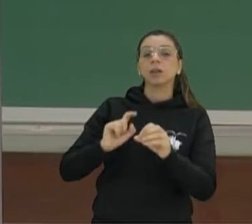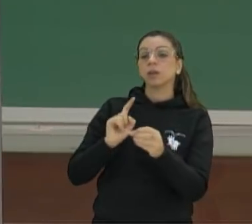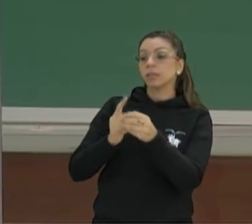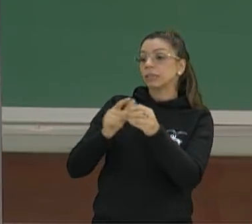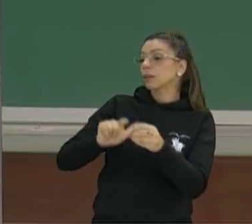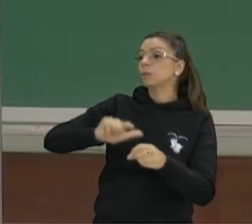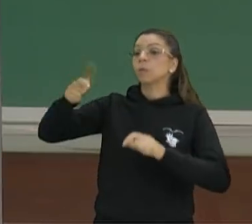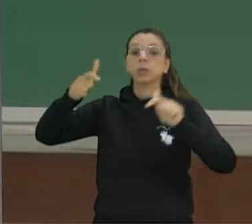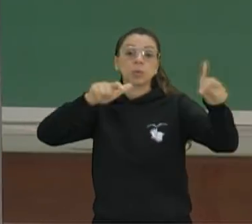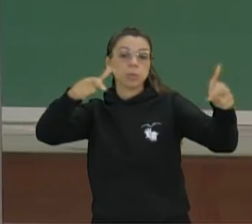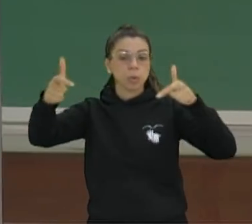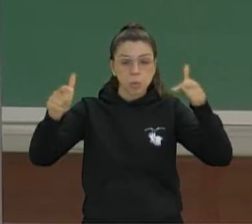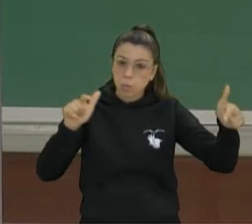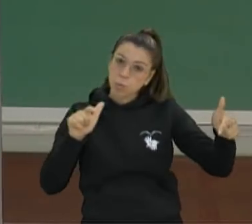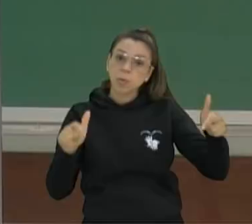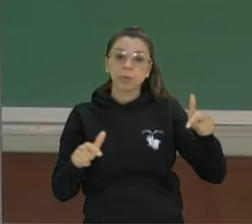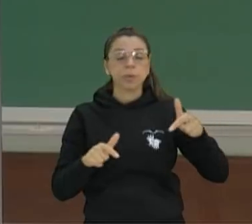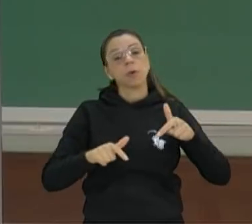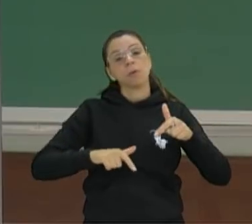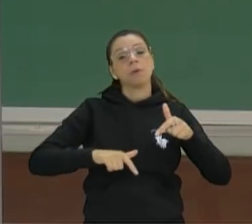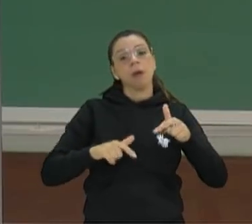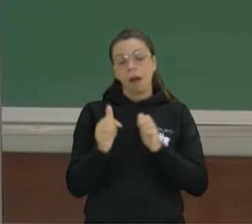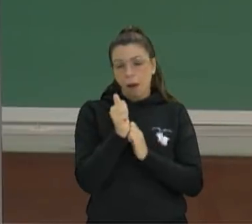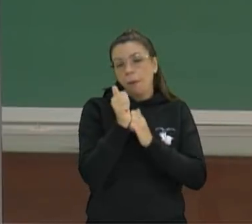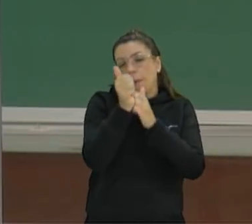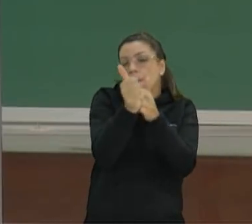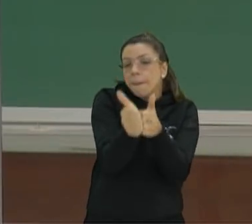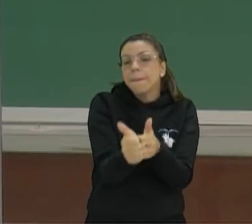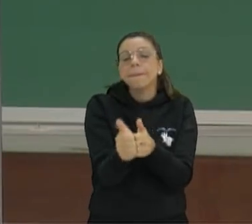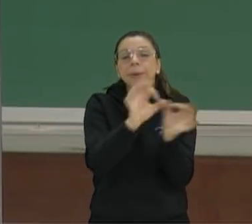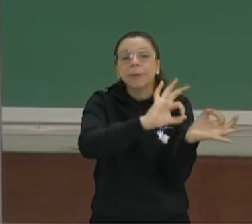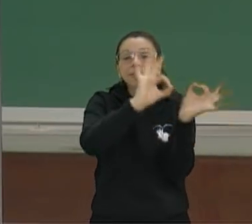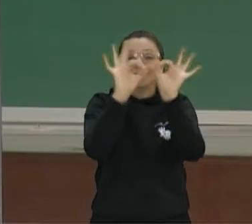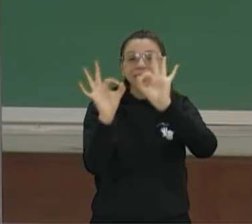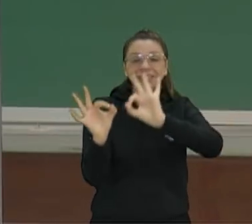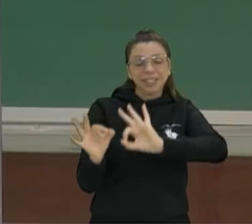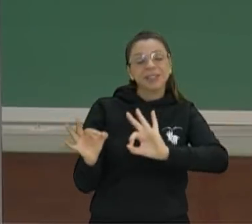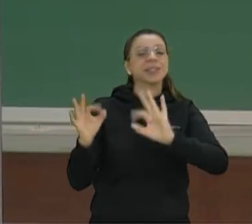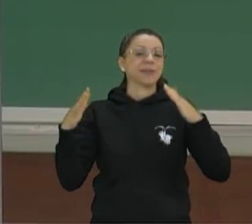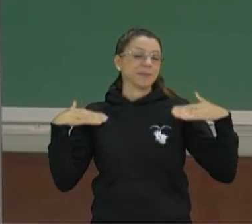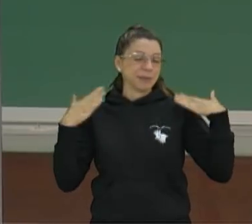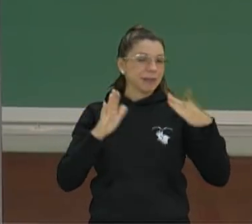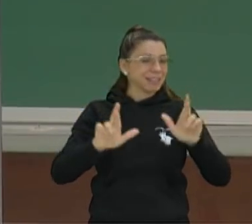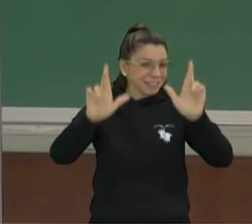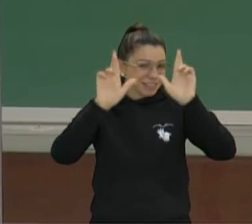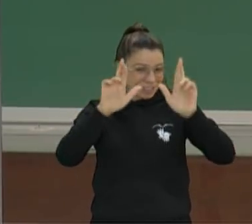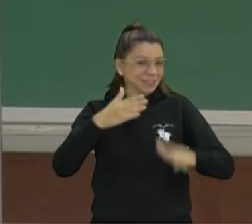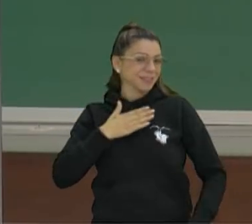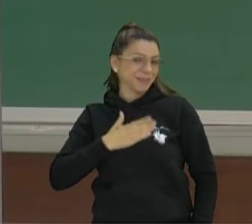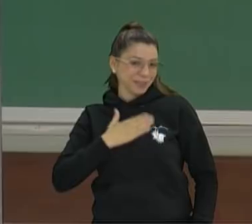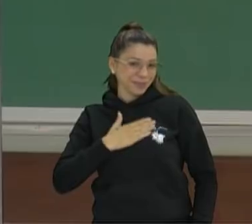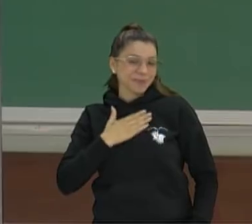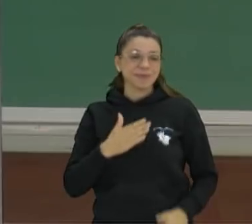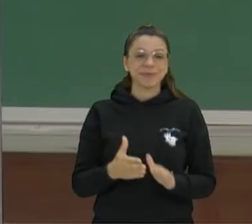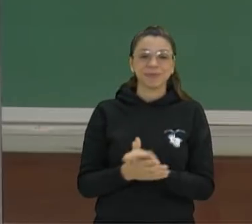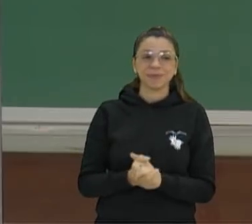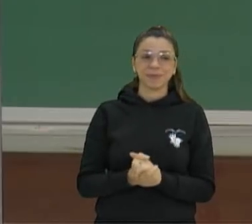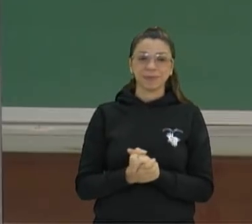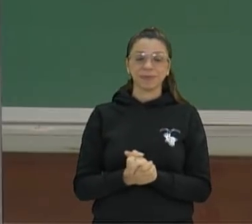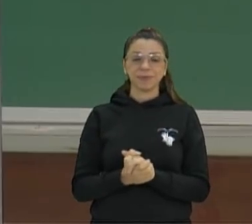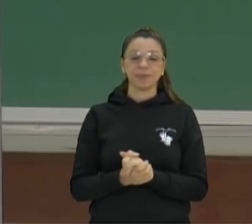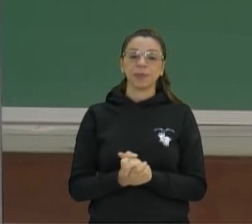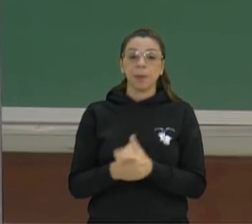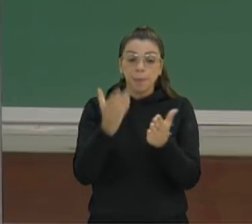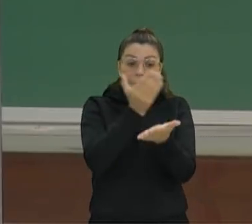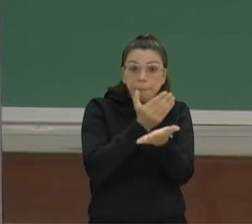outras cidades, né? Acompanha com a gente esse passeio, eu tenho certeza que você vai gostar bastante. Tá bom? Então,